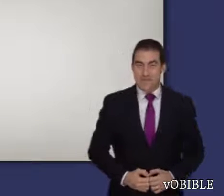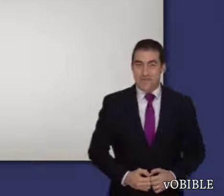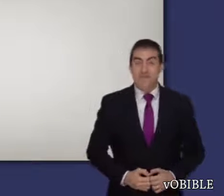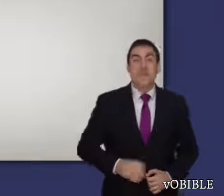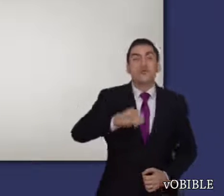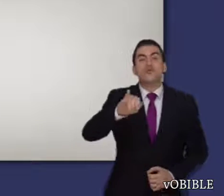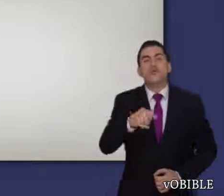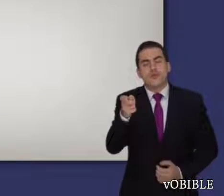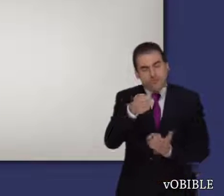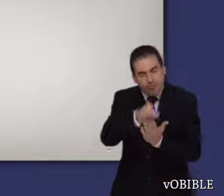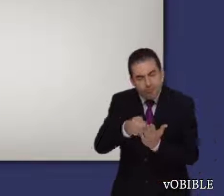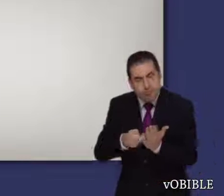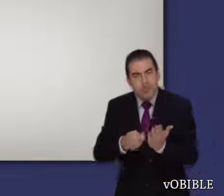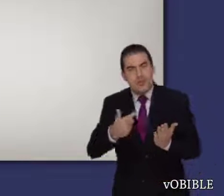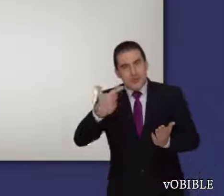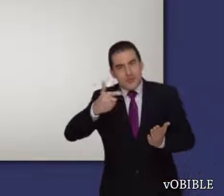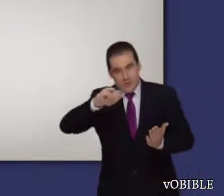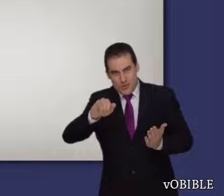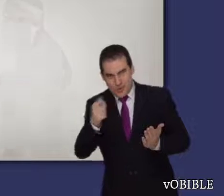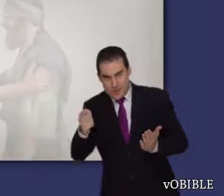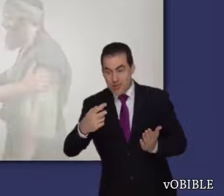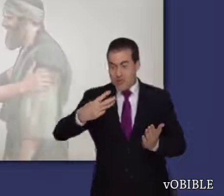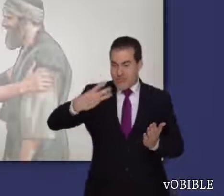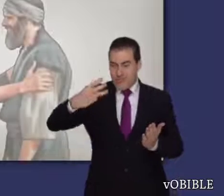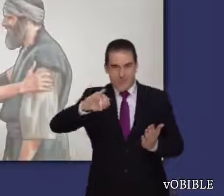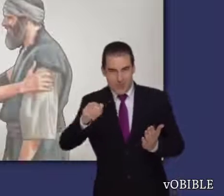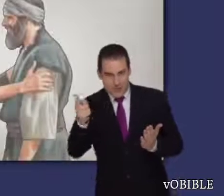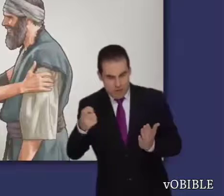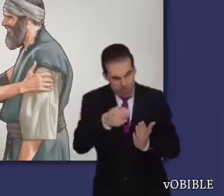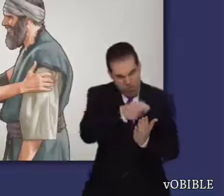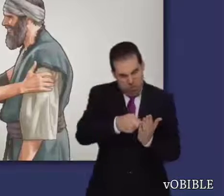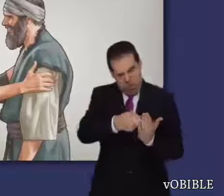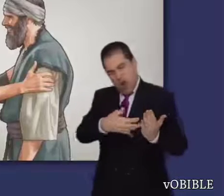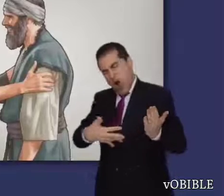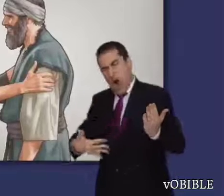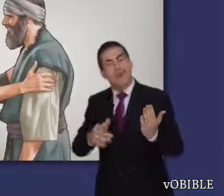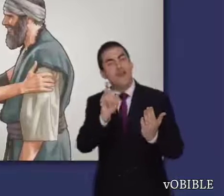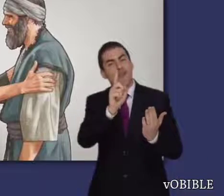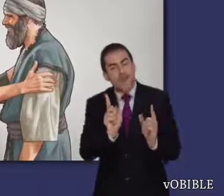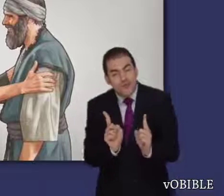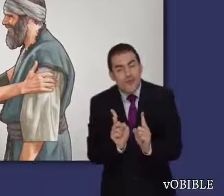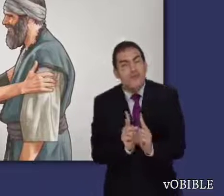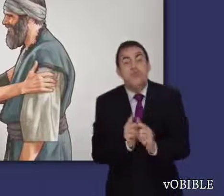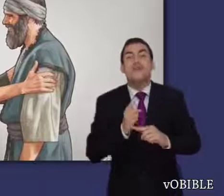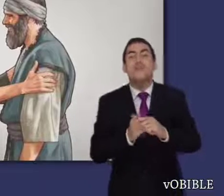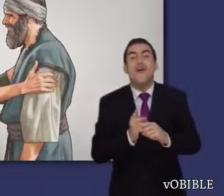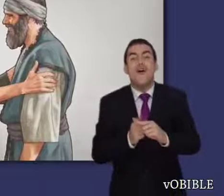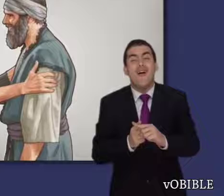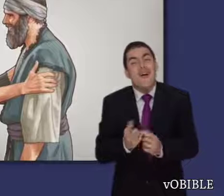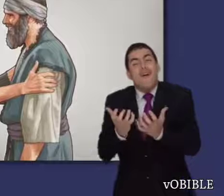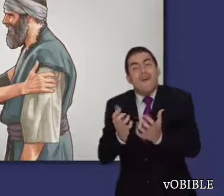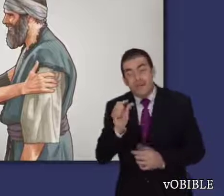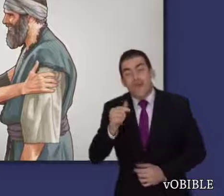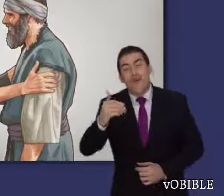No final de 2ª e 3ª João, João explica que suas cartas não foram muito longas porque ele esperava visitar seus irmãos em